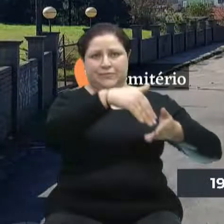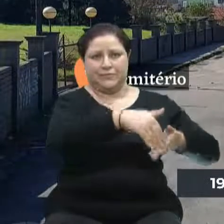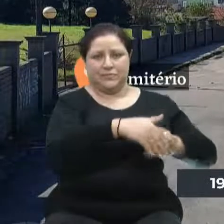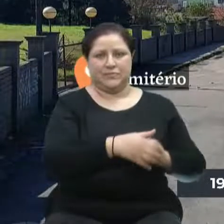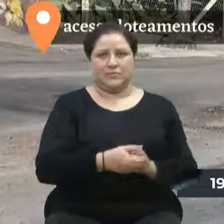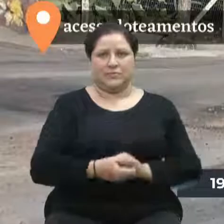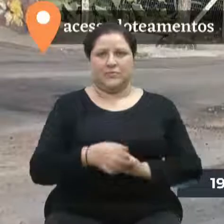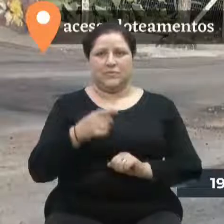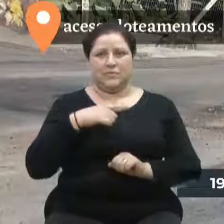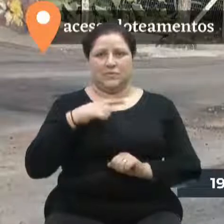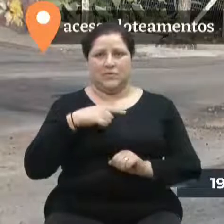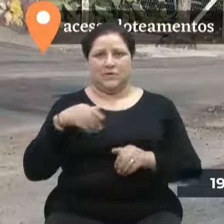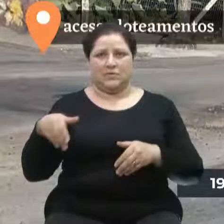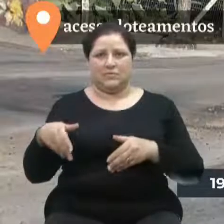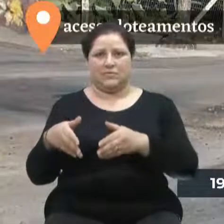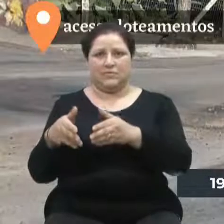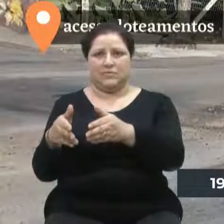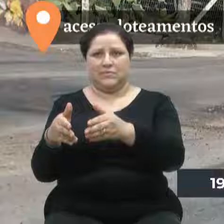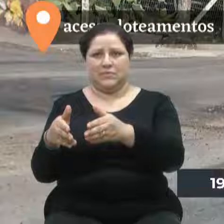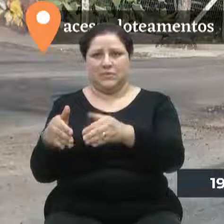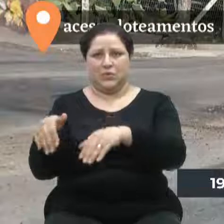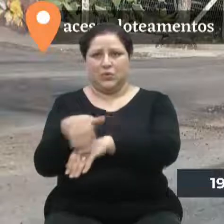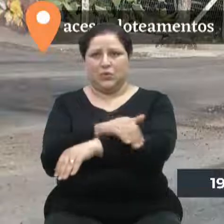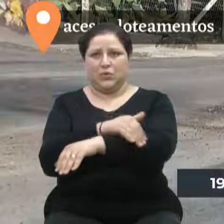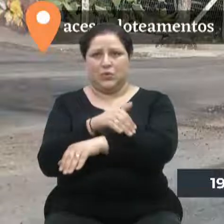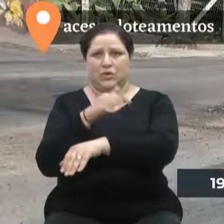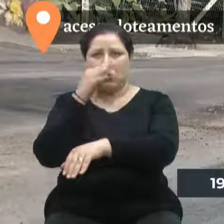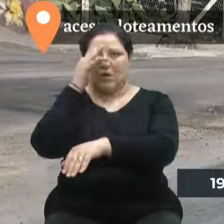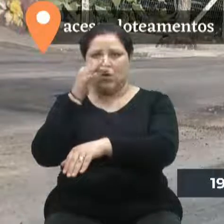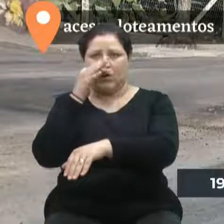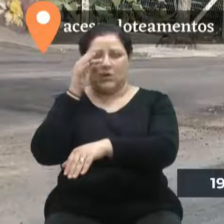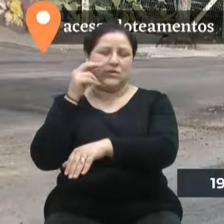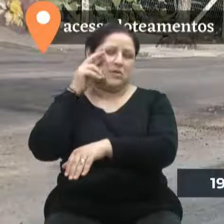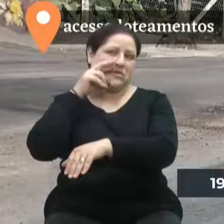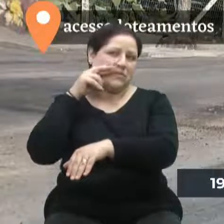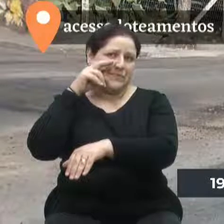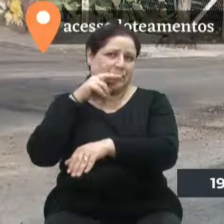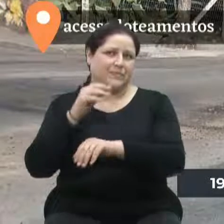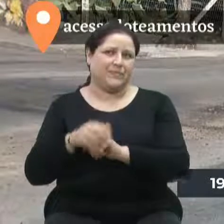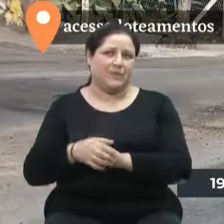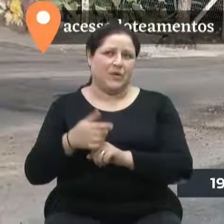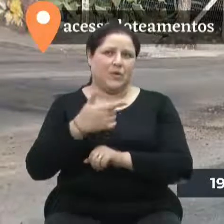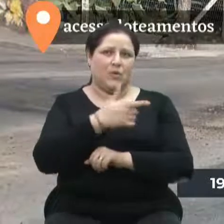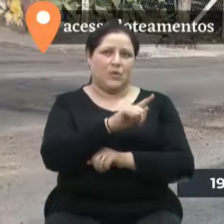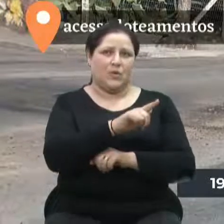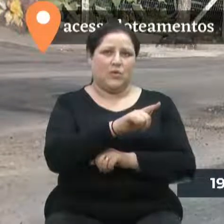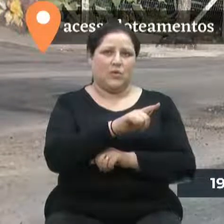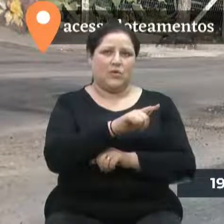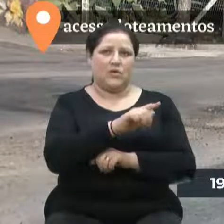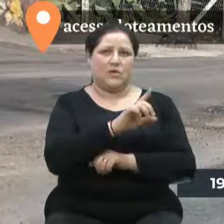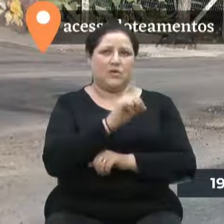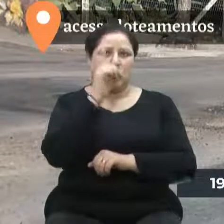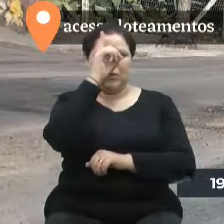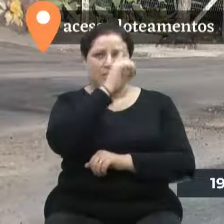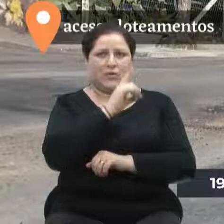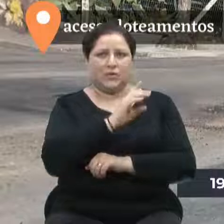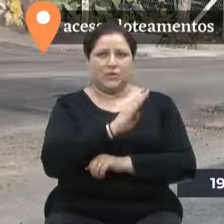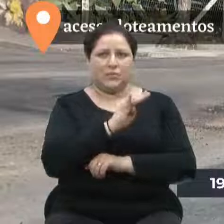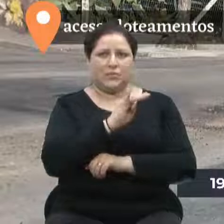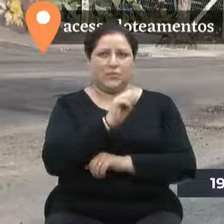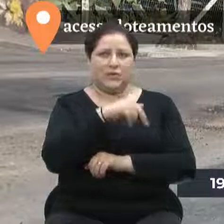sinalização que vai para a Rua das Rosas, outra sinalização que vai para Domingos Bianco, outra